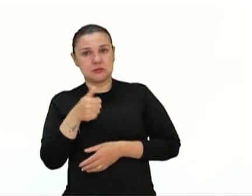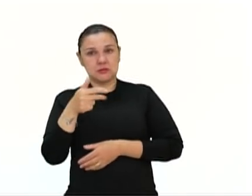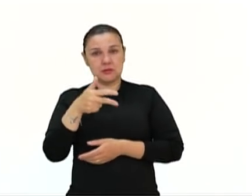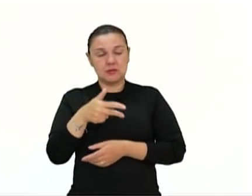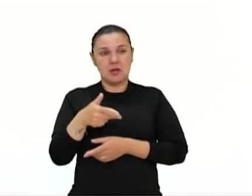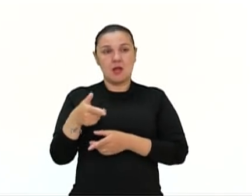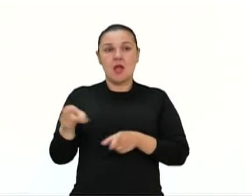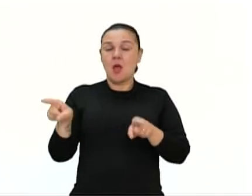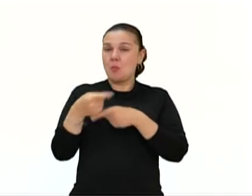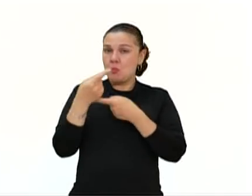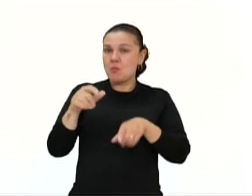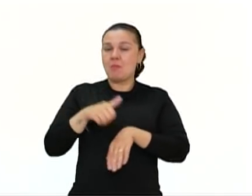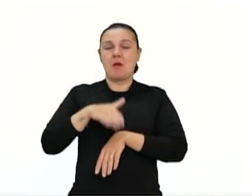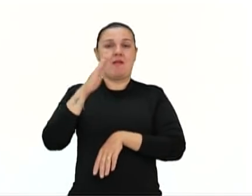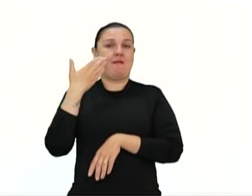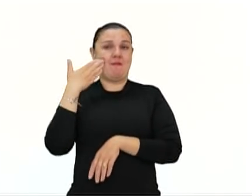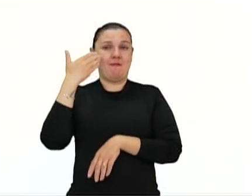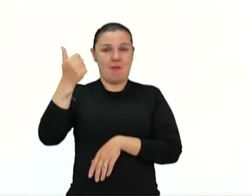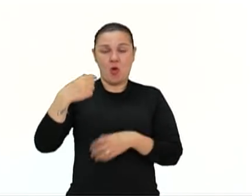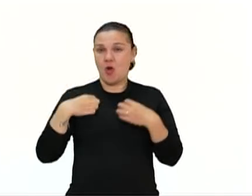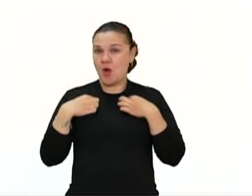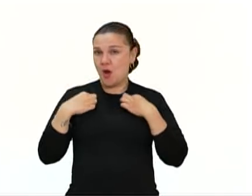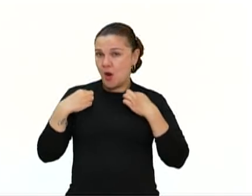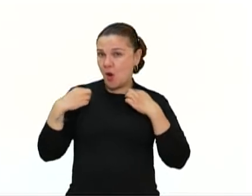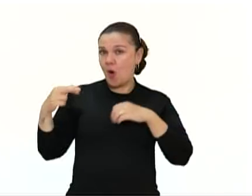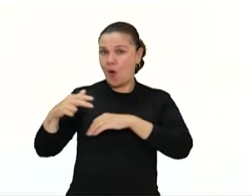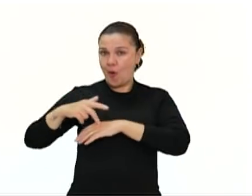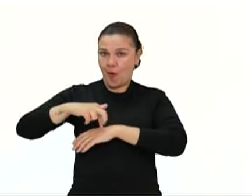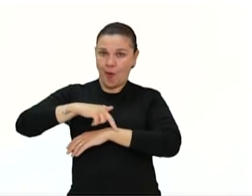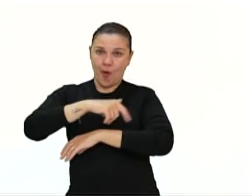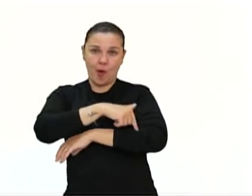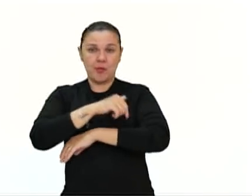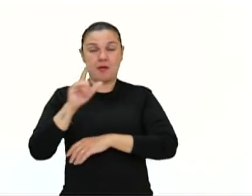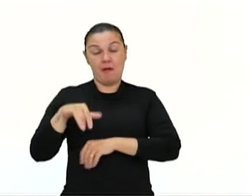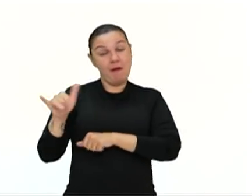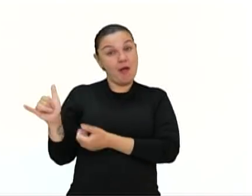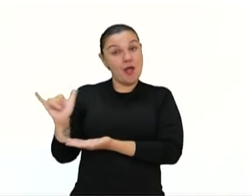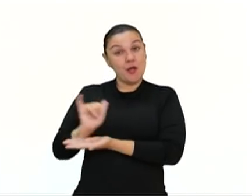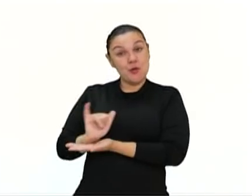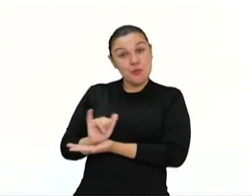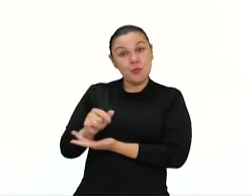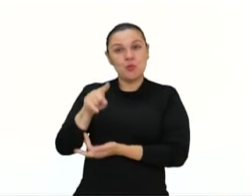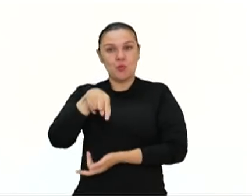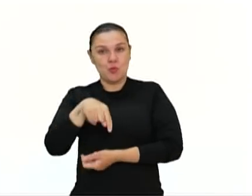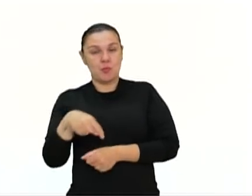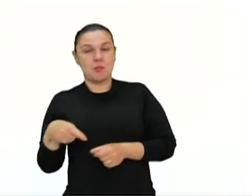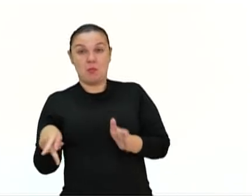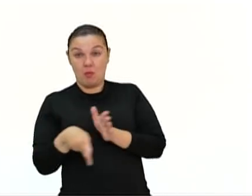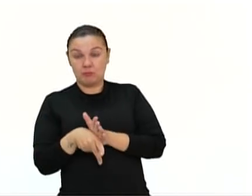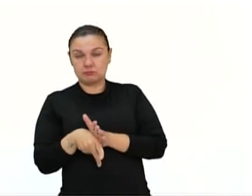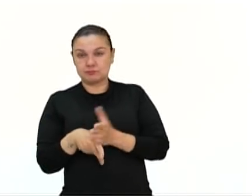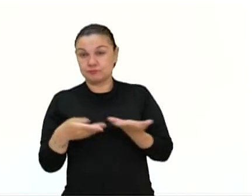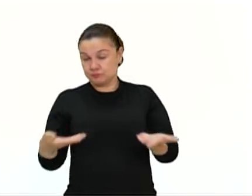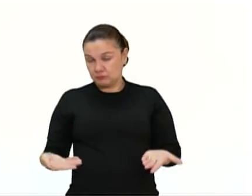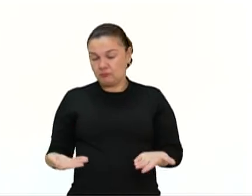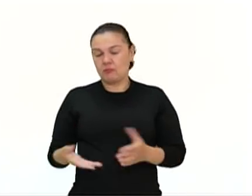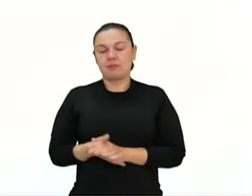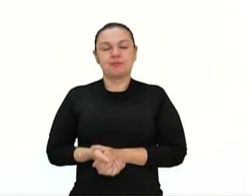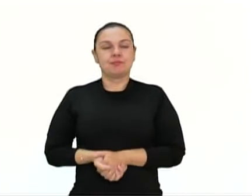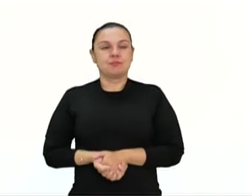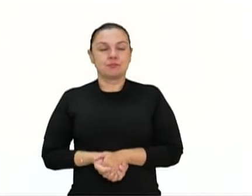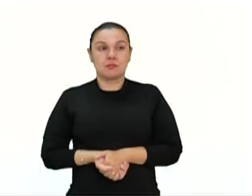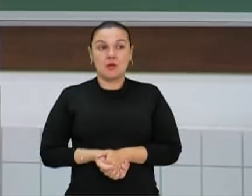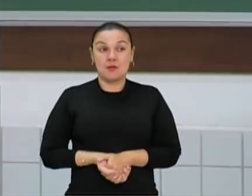mais tocando, é o vestuário, é o youtuber lá que está na moda, o canal lá do YouTube que está na